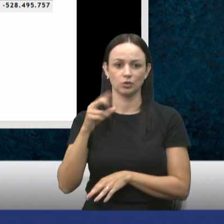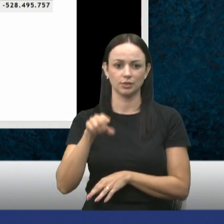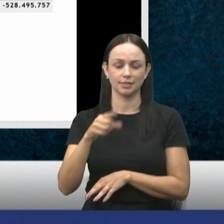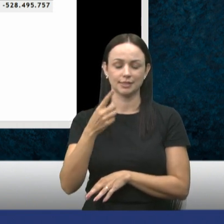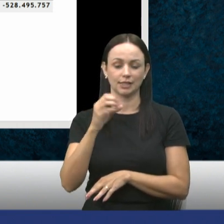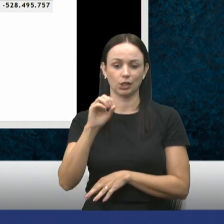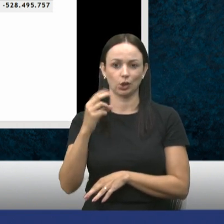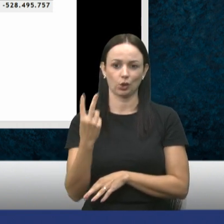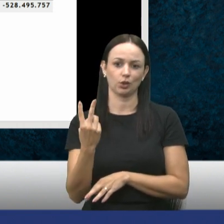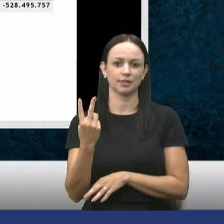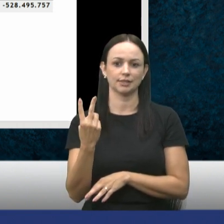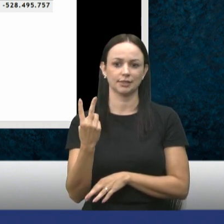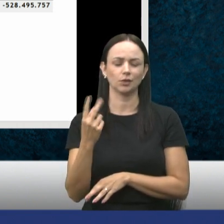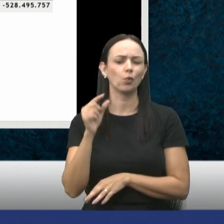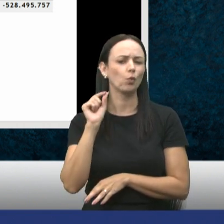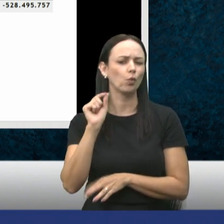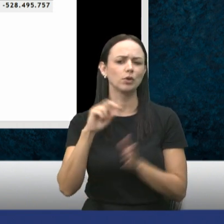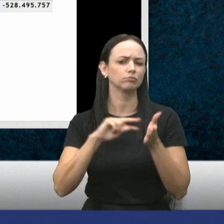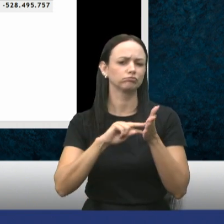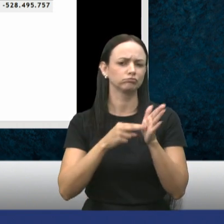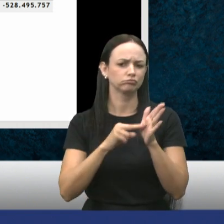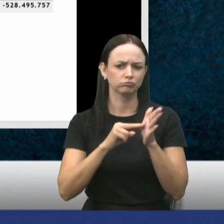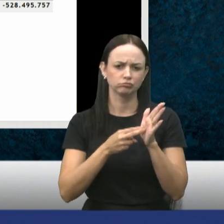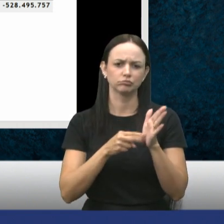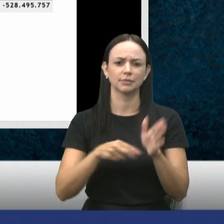1.592.102. Isso representa